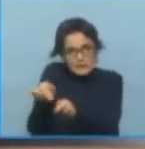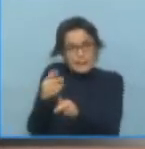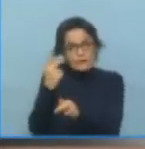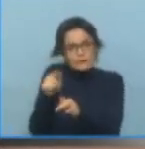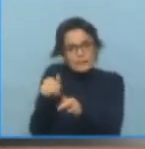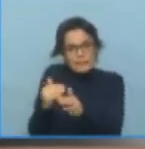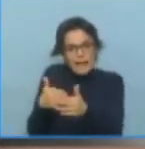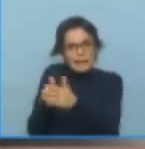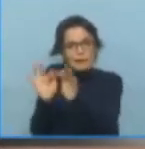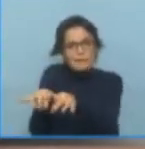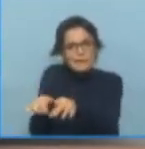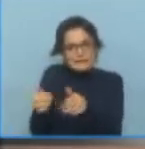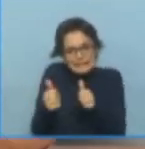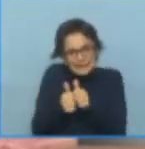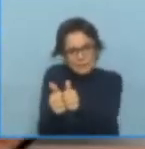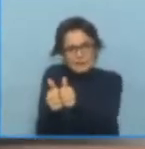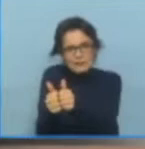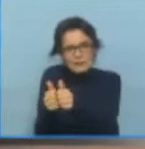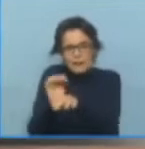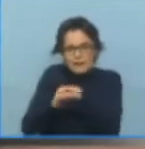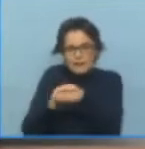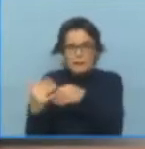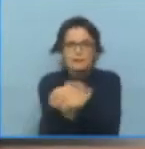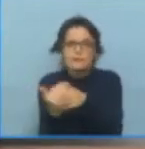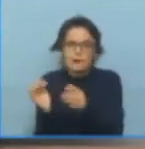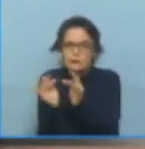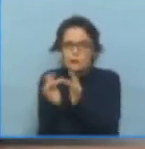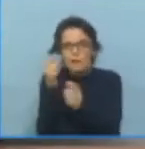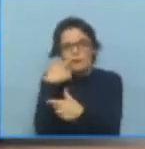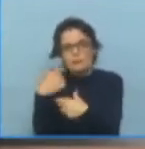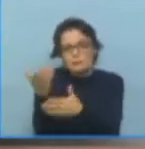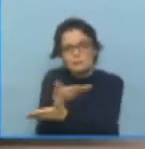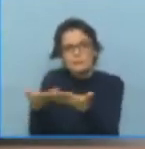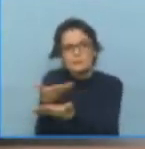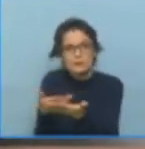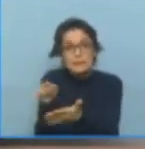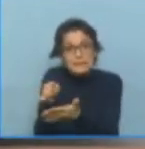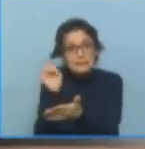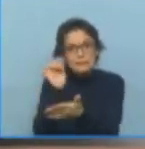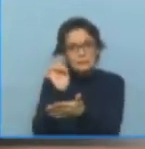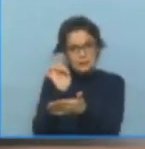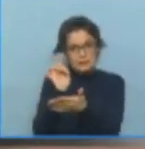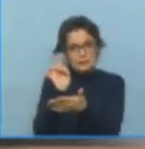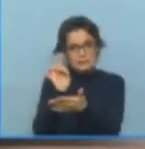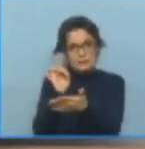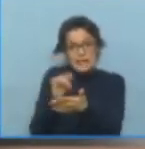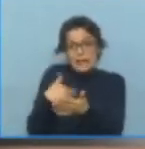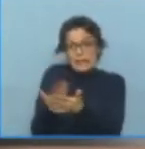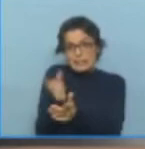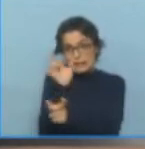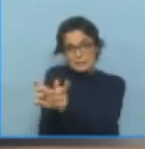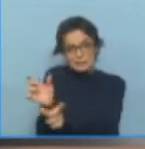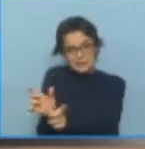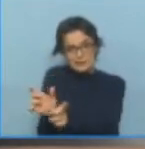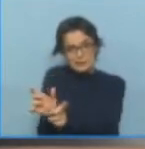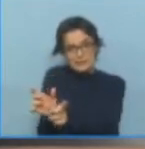acompanhado, seja inserido no meio da ternura, no meio humano, no meio do contacto, para que, de facto, a pessoa sinta a sua